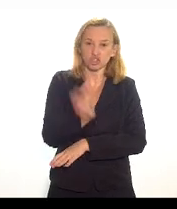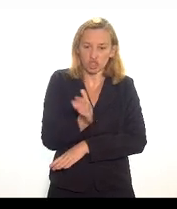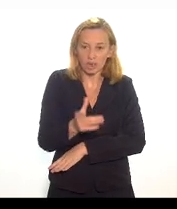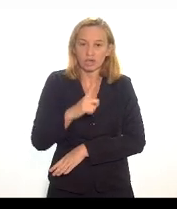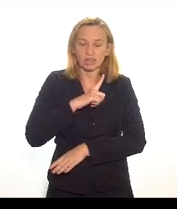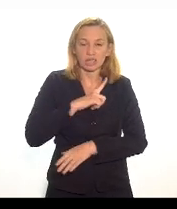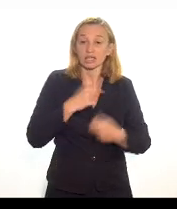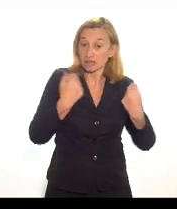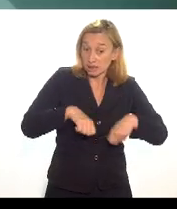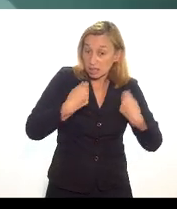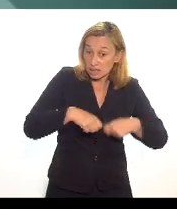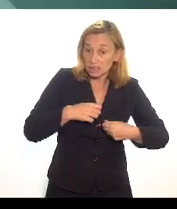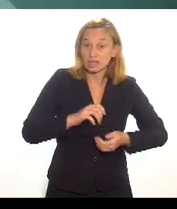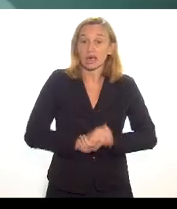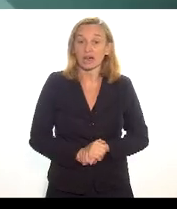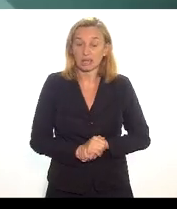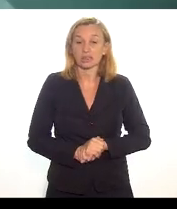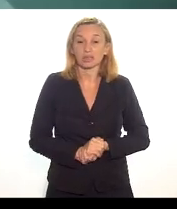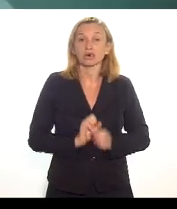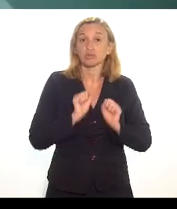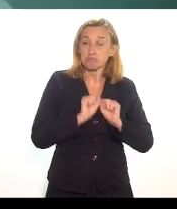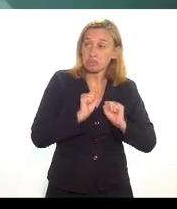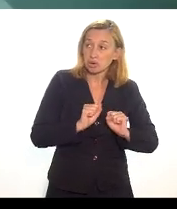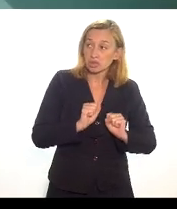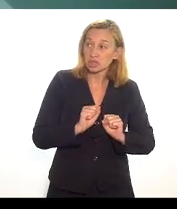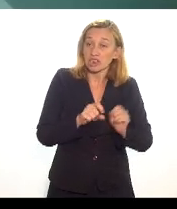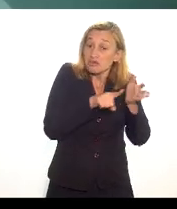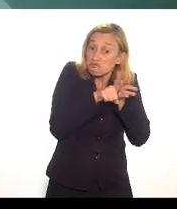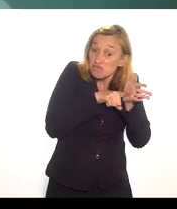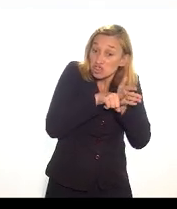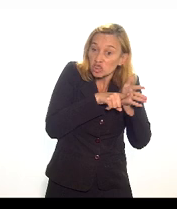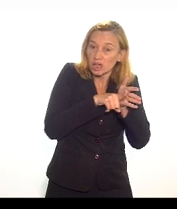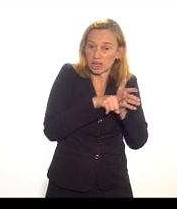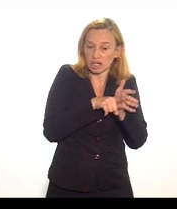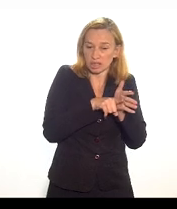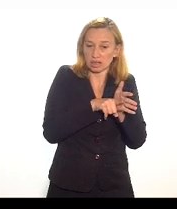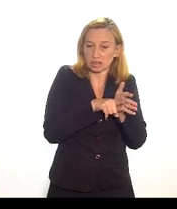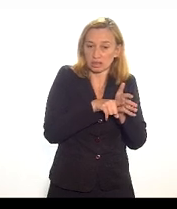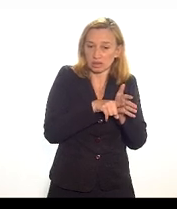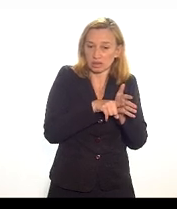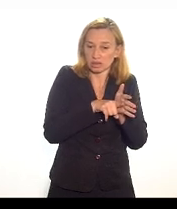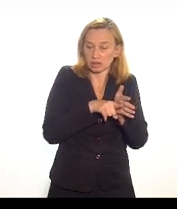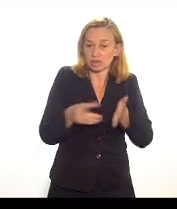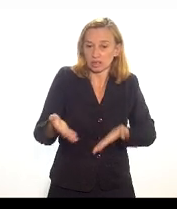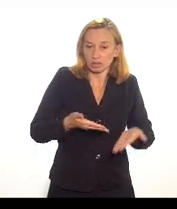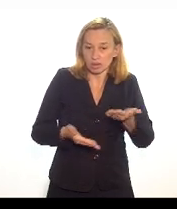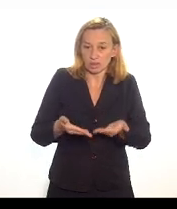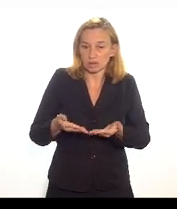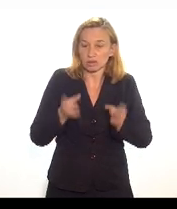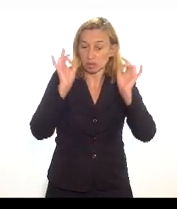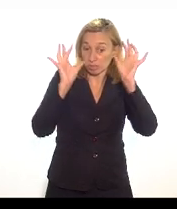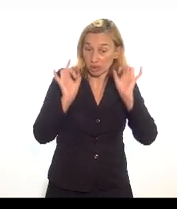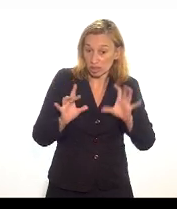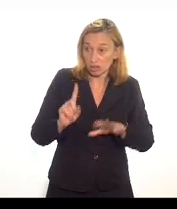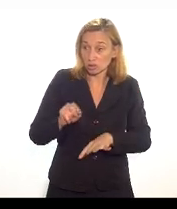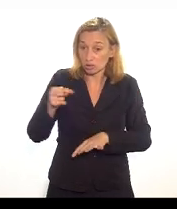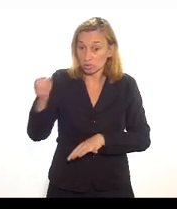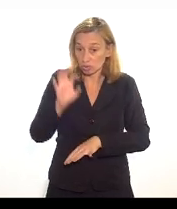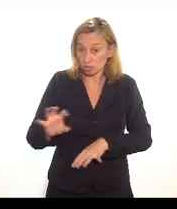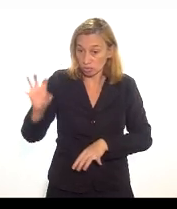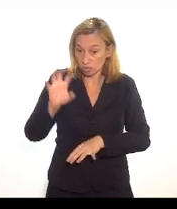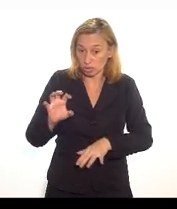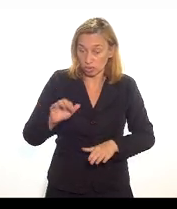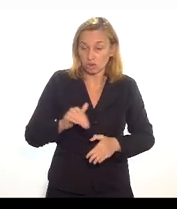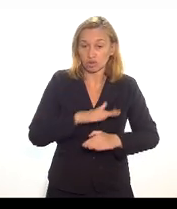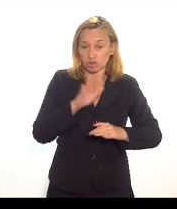essa necessidade dos estados poderem fiscalizar, auditar as participações especiais e também os royalties, mas as participações têm o